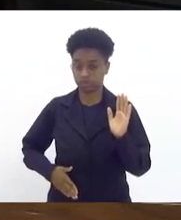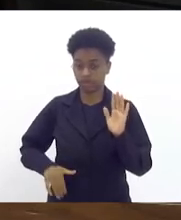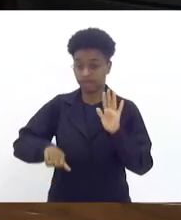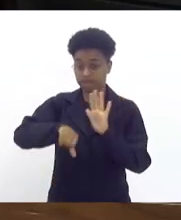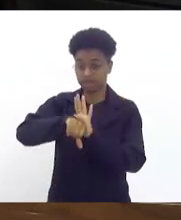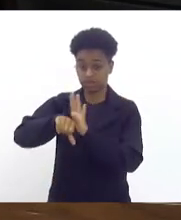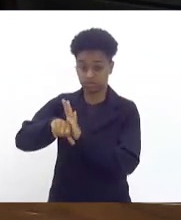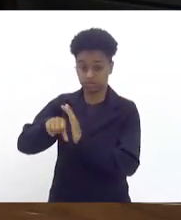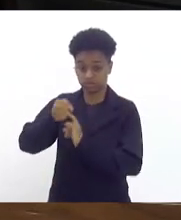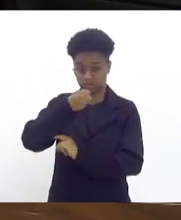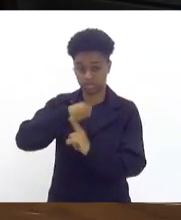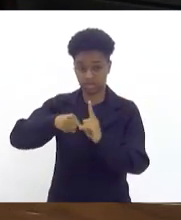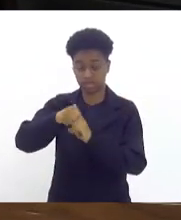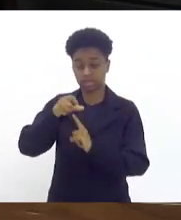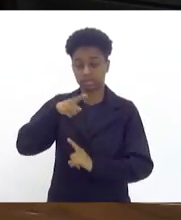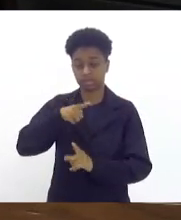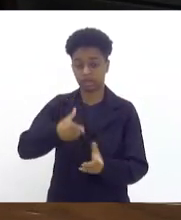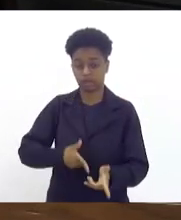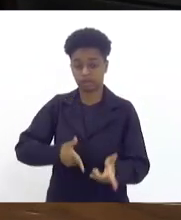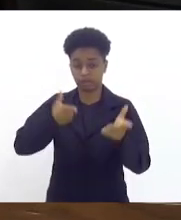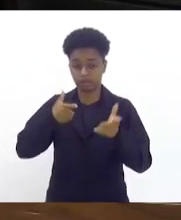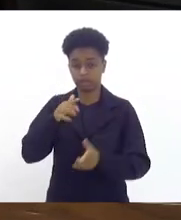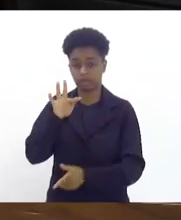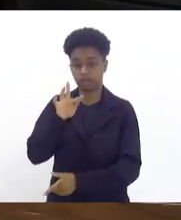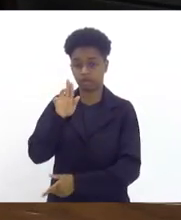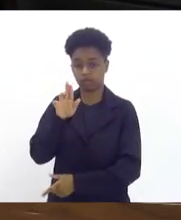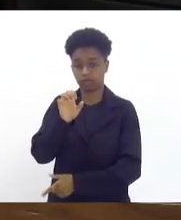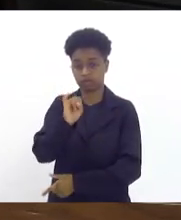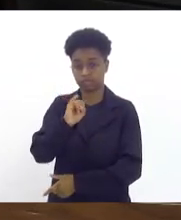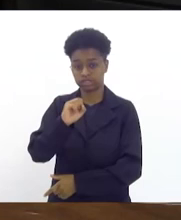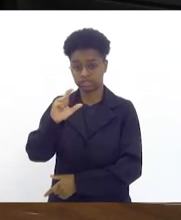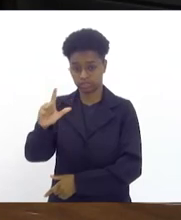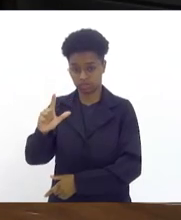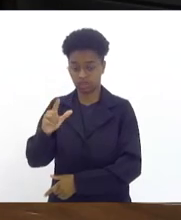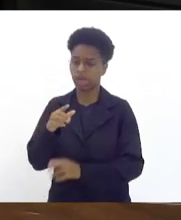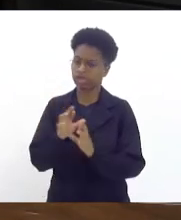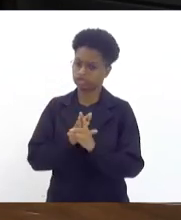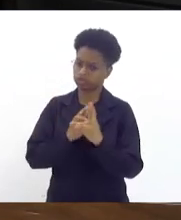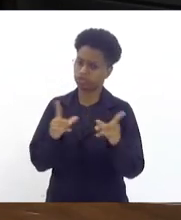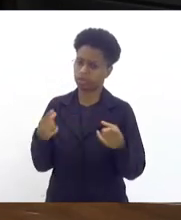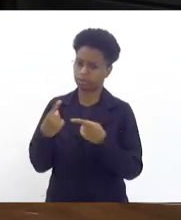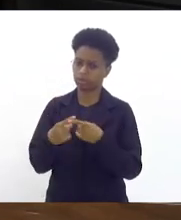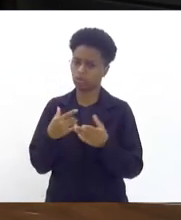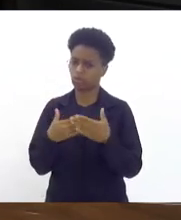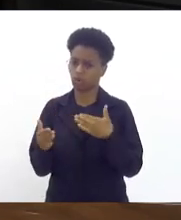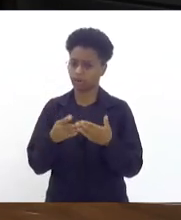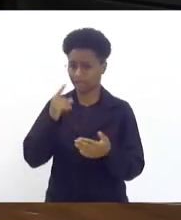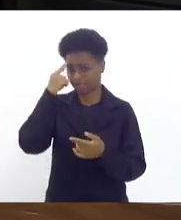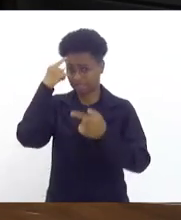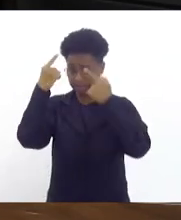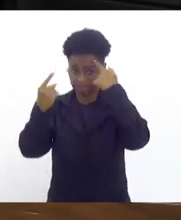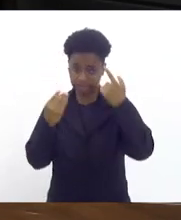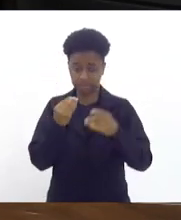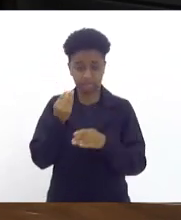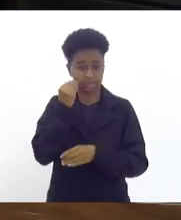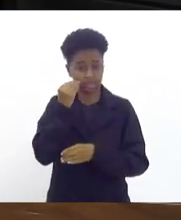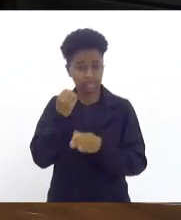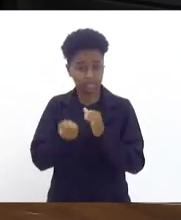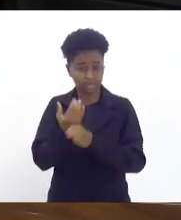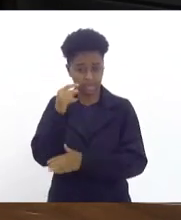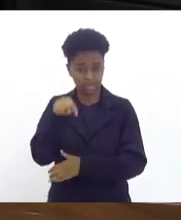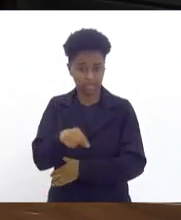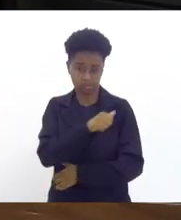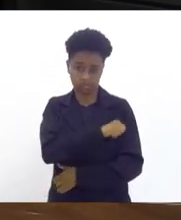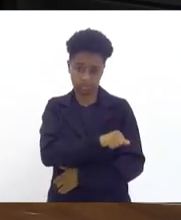fuzil aqui é algo totalmente diferenciado que qualquer ideia que venha para ser implantada no Rio de Janeiro tem que pensar